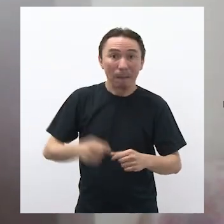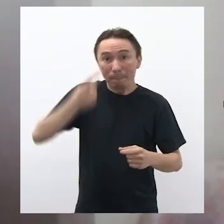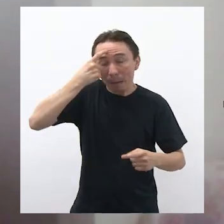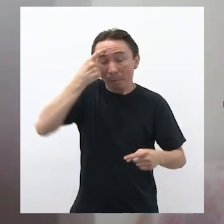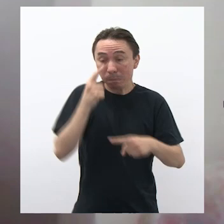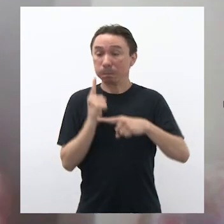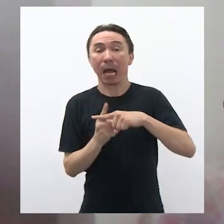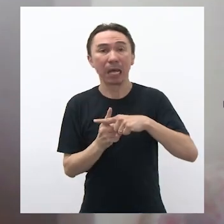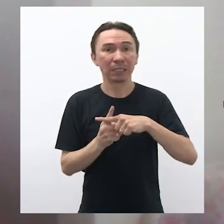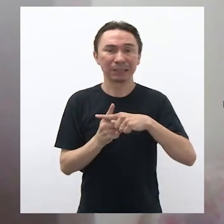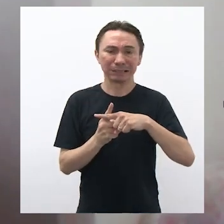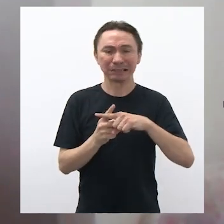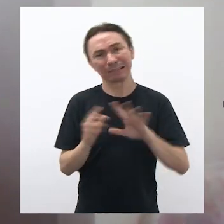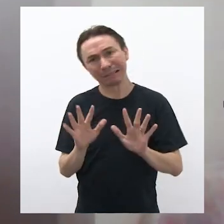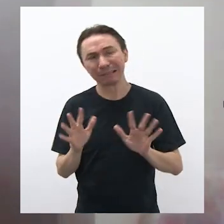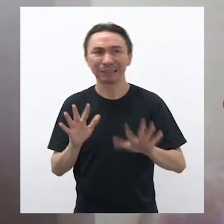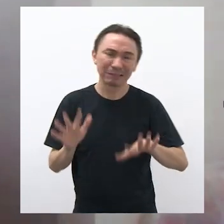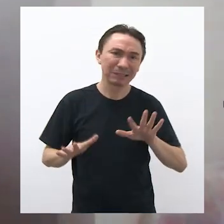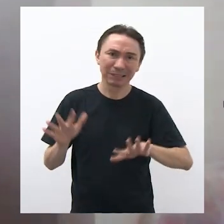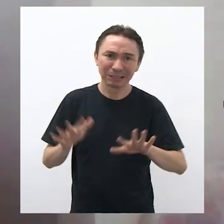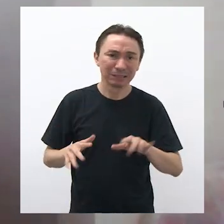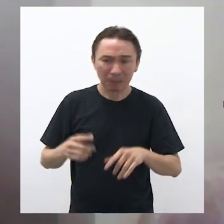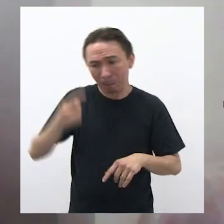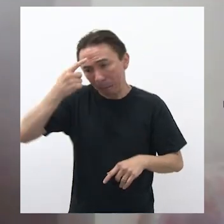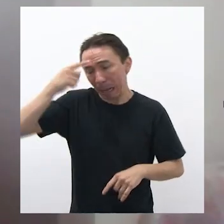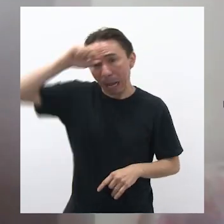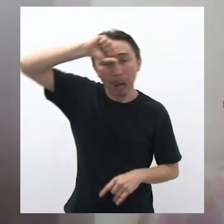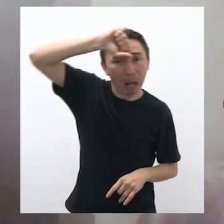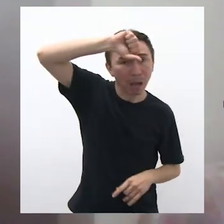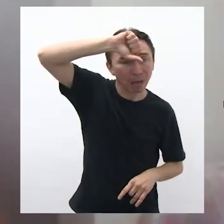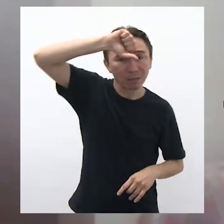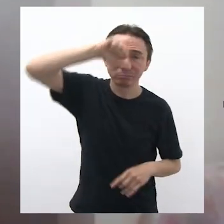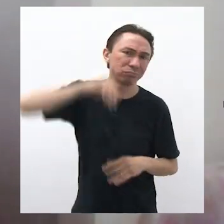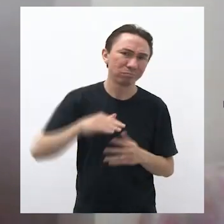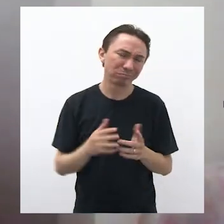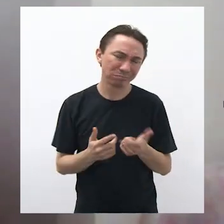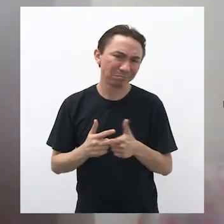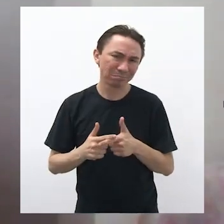processo. Né? Às vezes eu vou fazer um planejamento, ele não vai sair como eu quis.